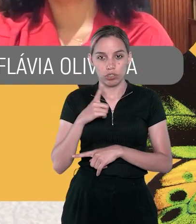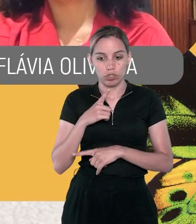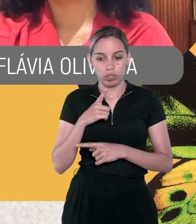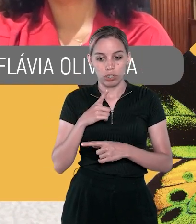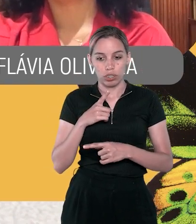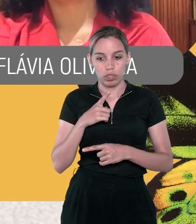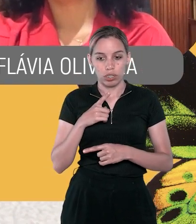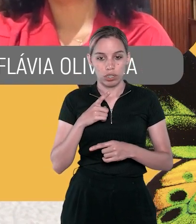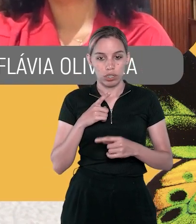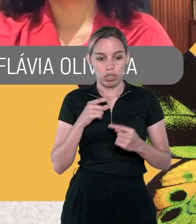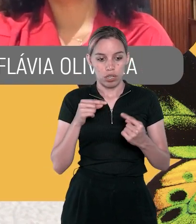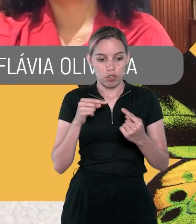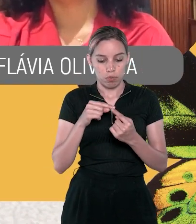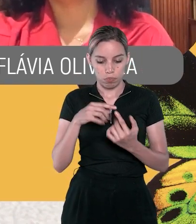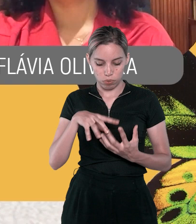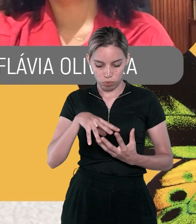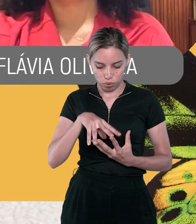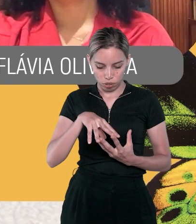assombrações na alma, sabe?